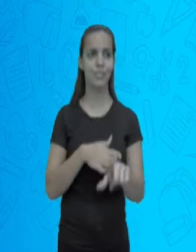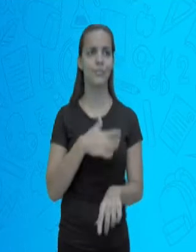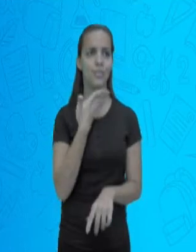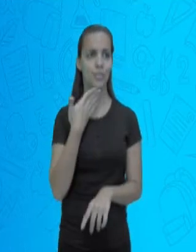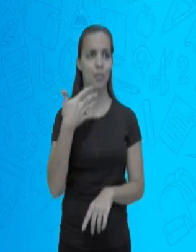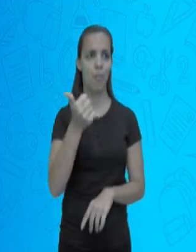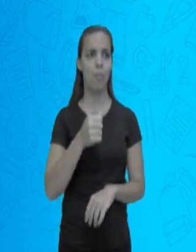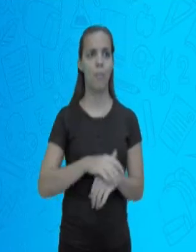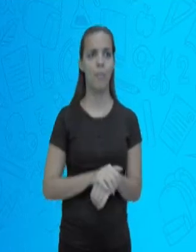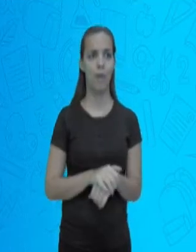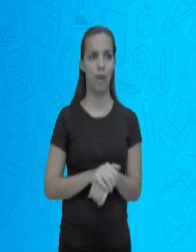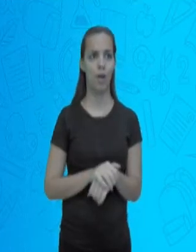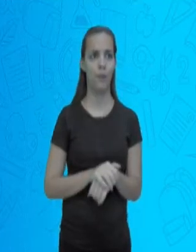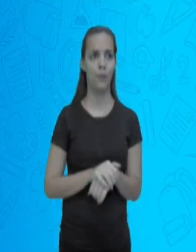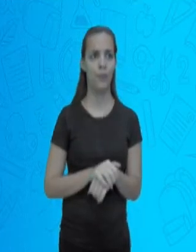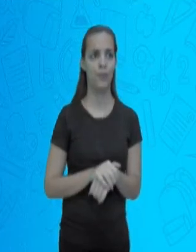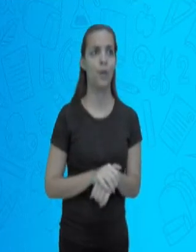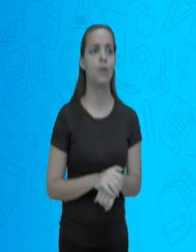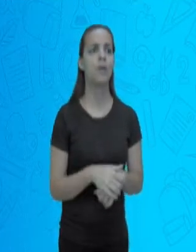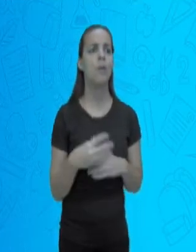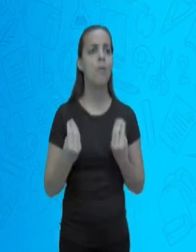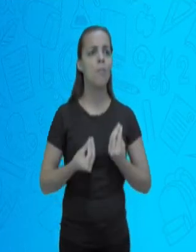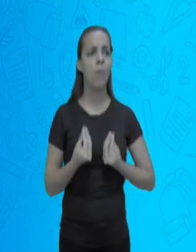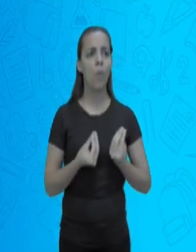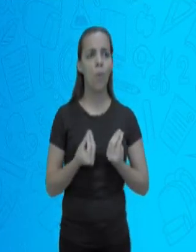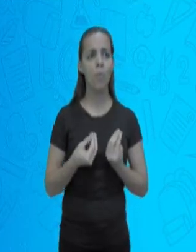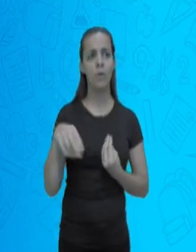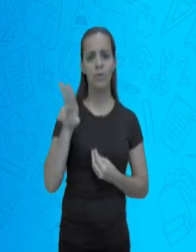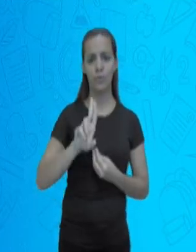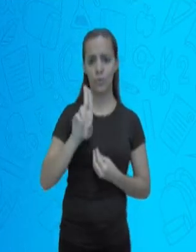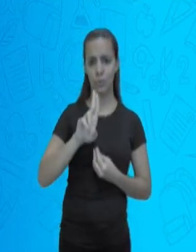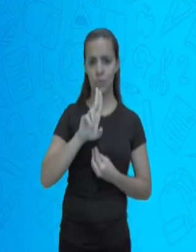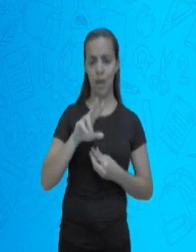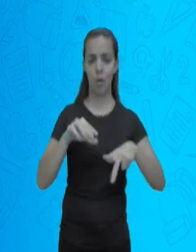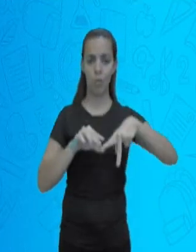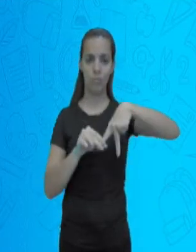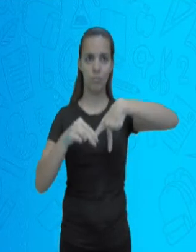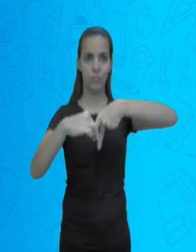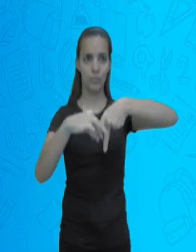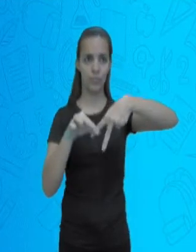e paralelas, traçadas utilizando um compasso.